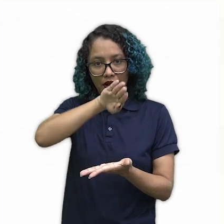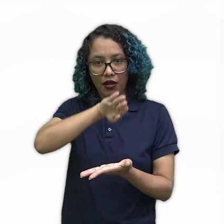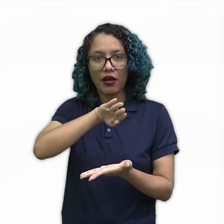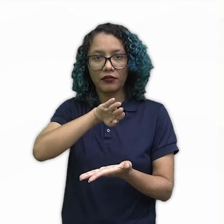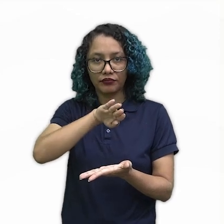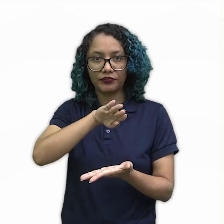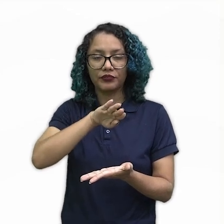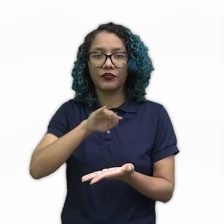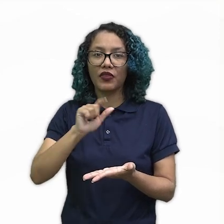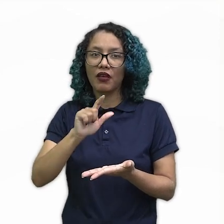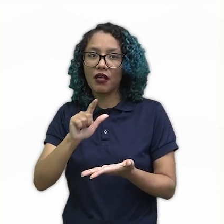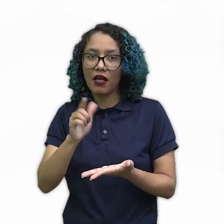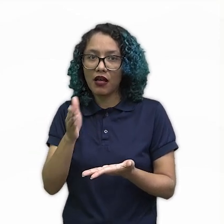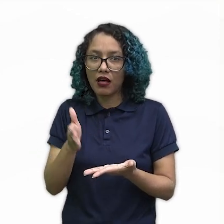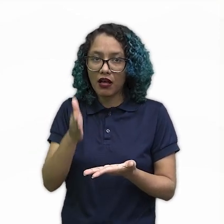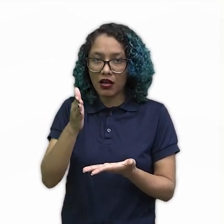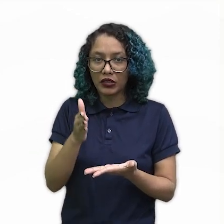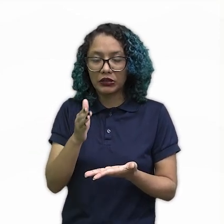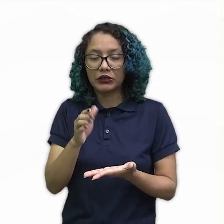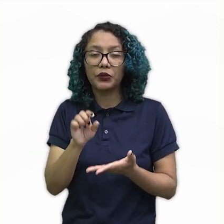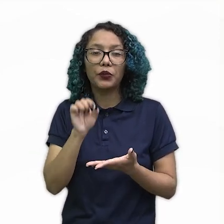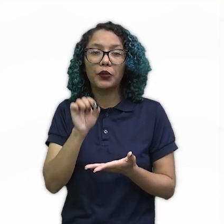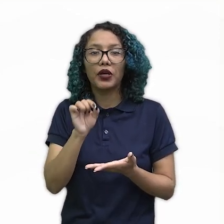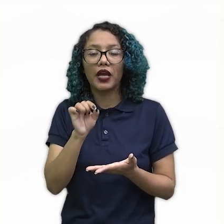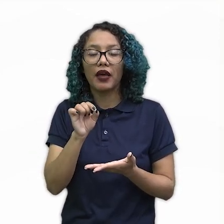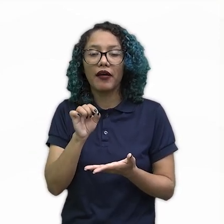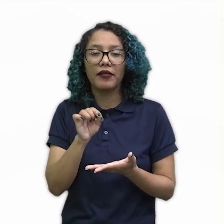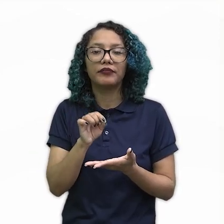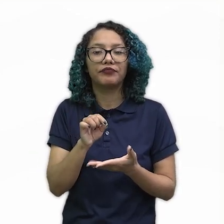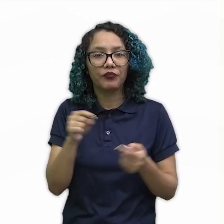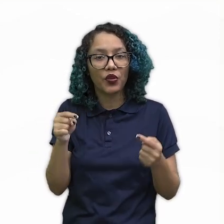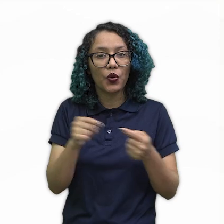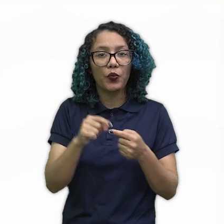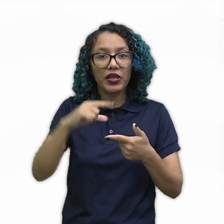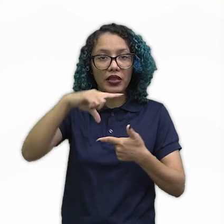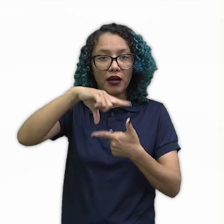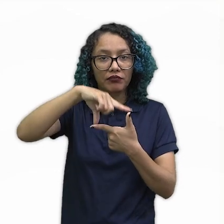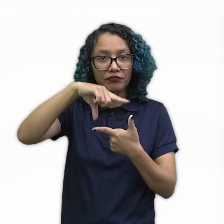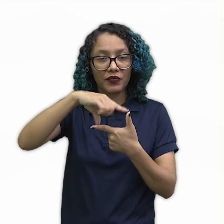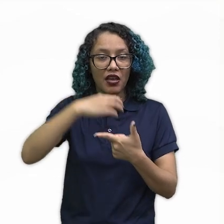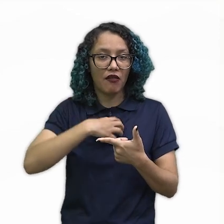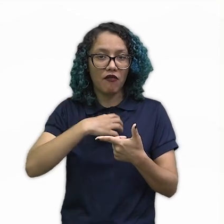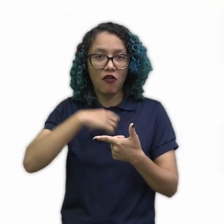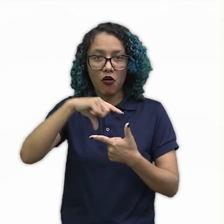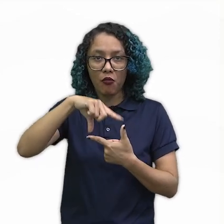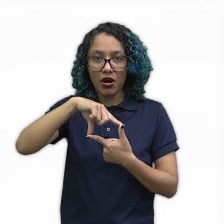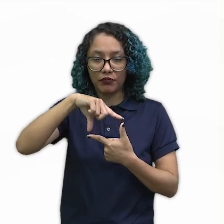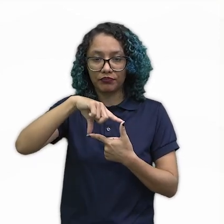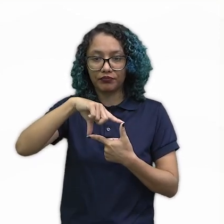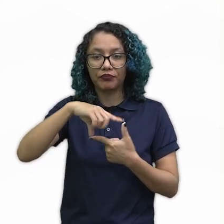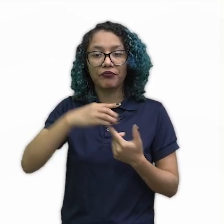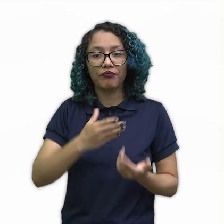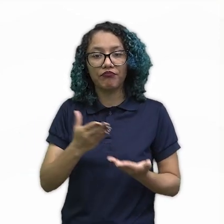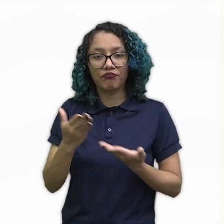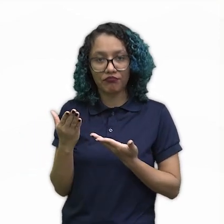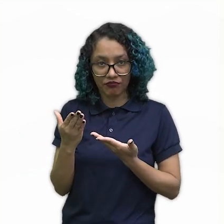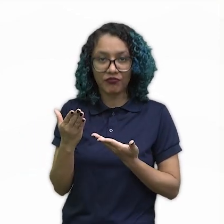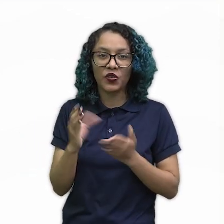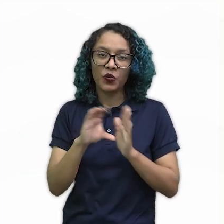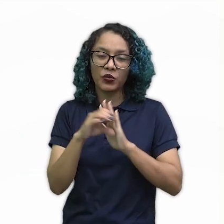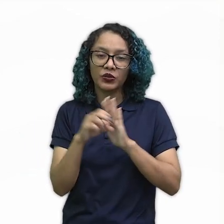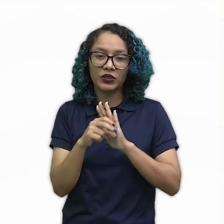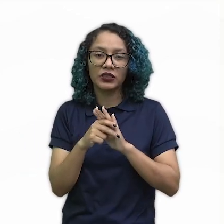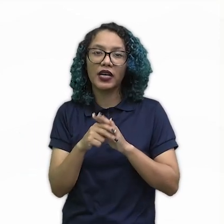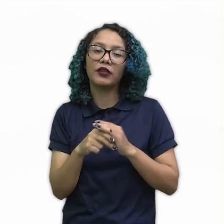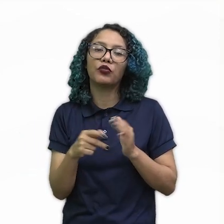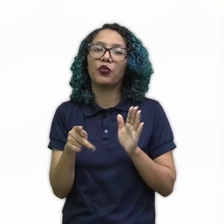paredes laterais, elas são retângulos, tá ok? Então, nós vimos aqui a definição matemática do que é